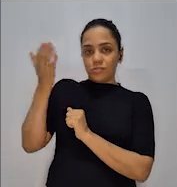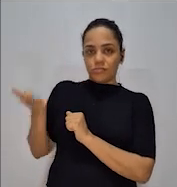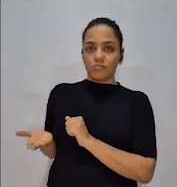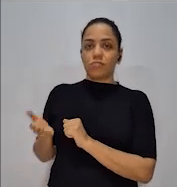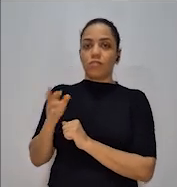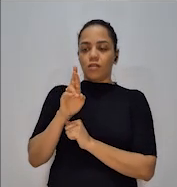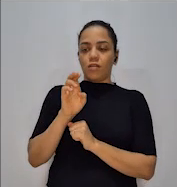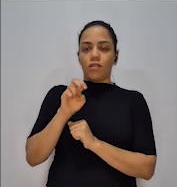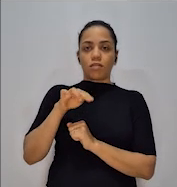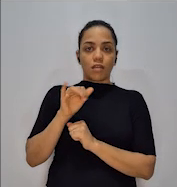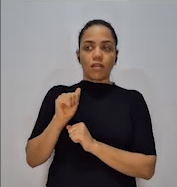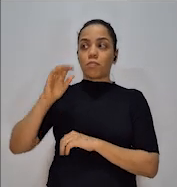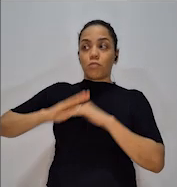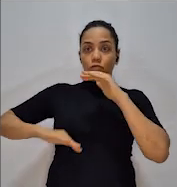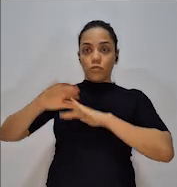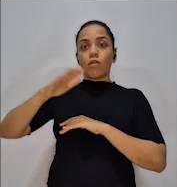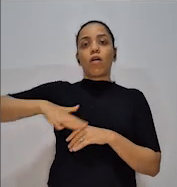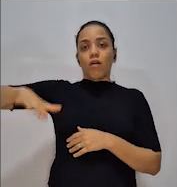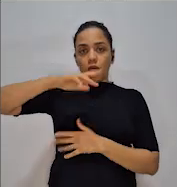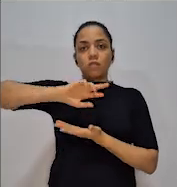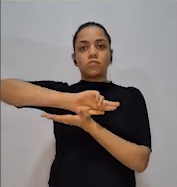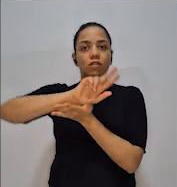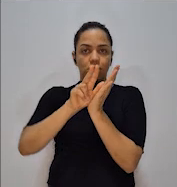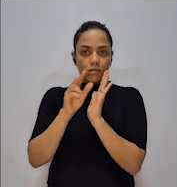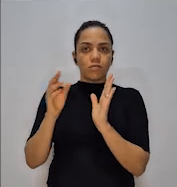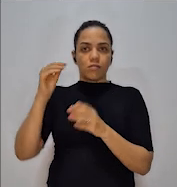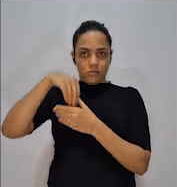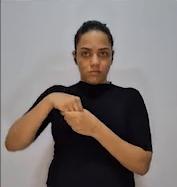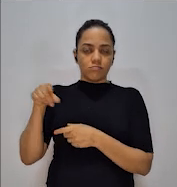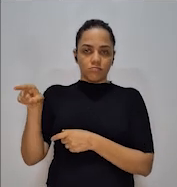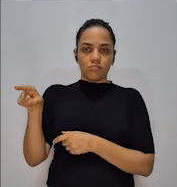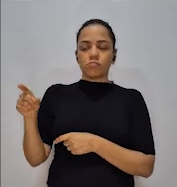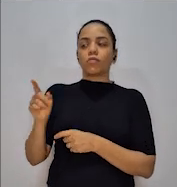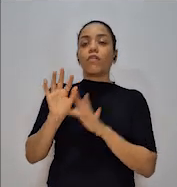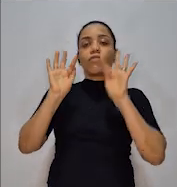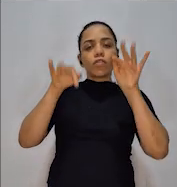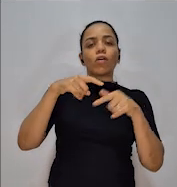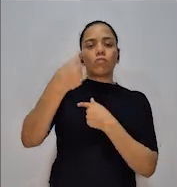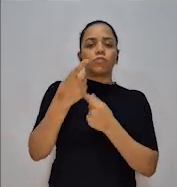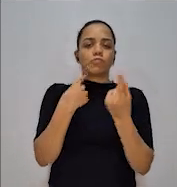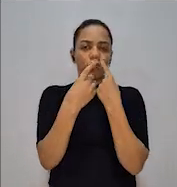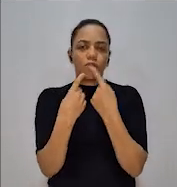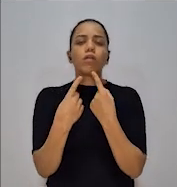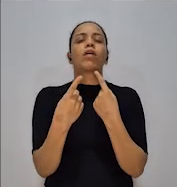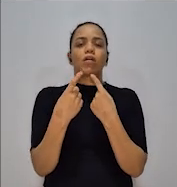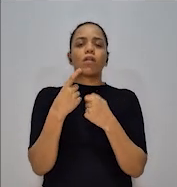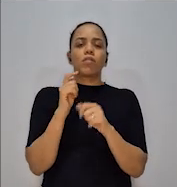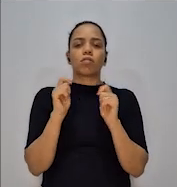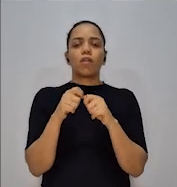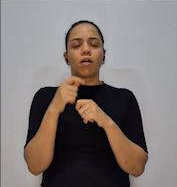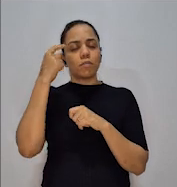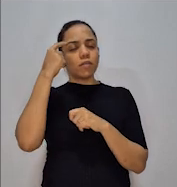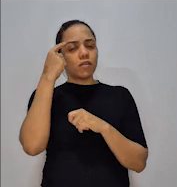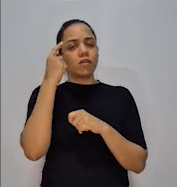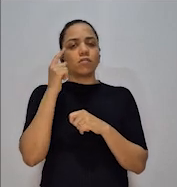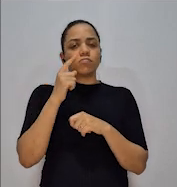grande profissional da área também de diversidade. A gente vai, ao final, dialogar com vocês. Aí tem uns minutos para a gente trazer